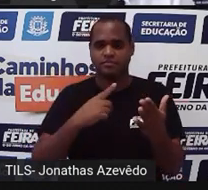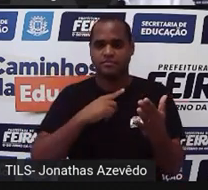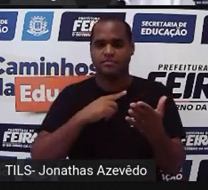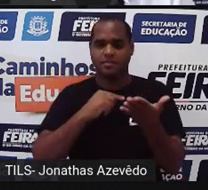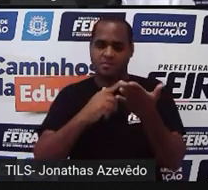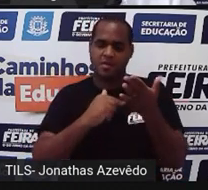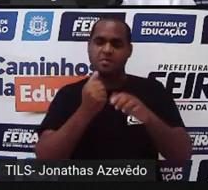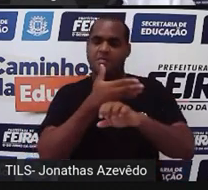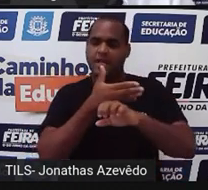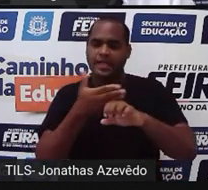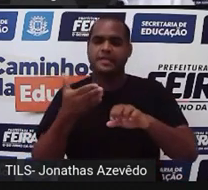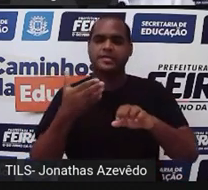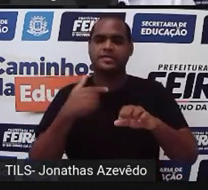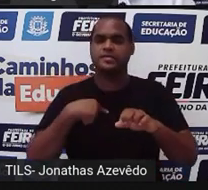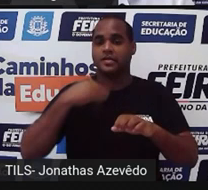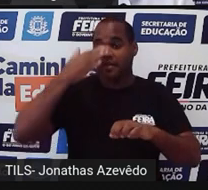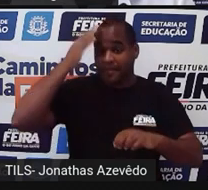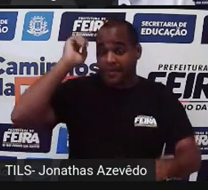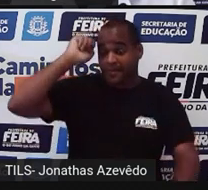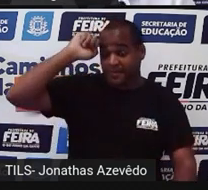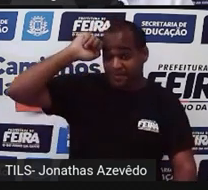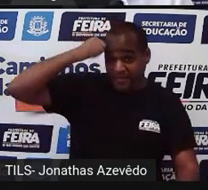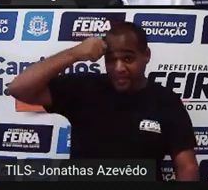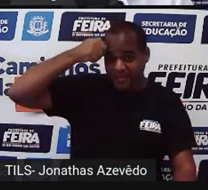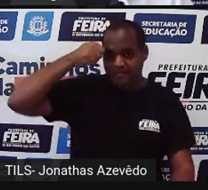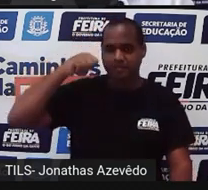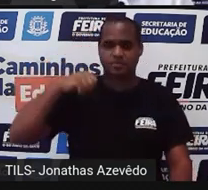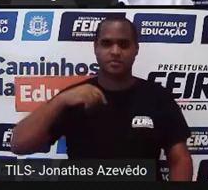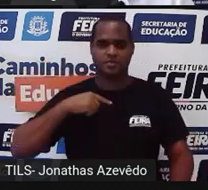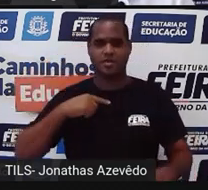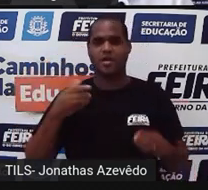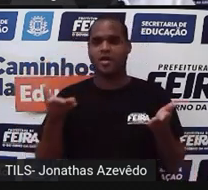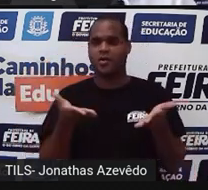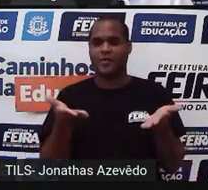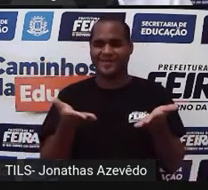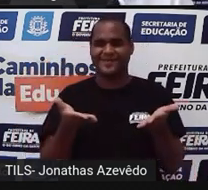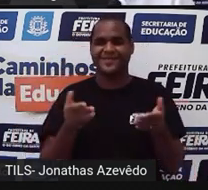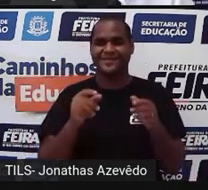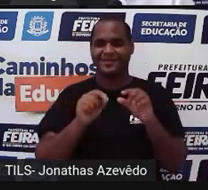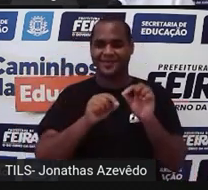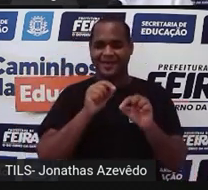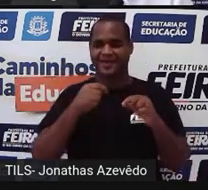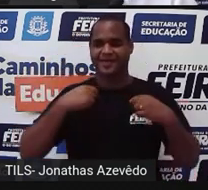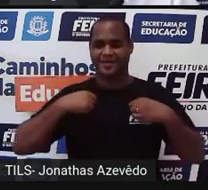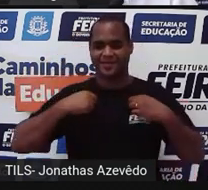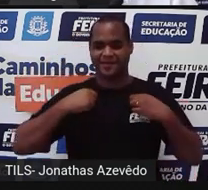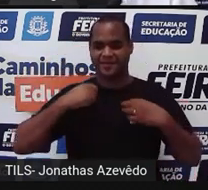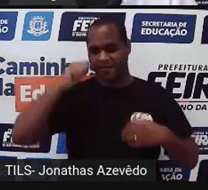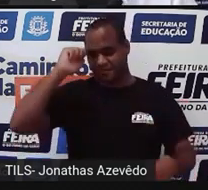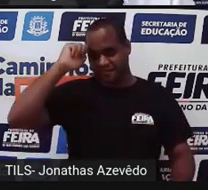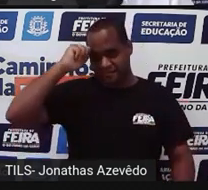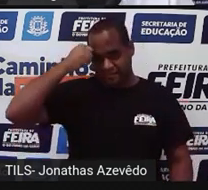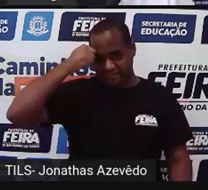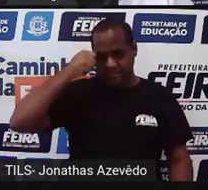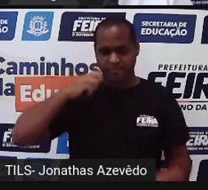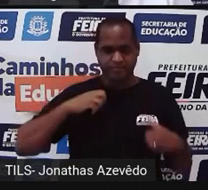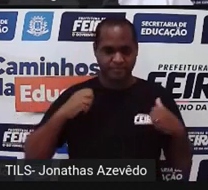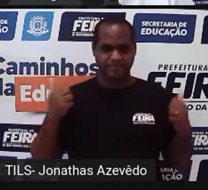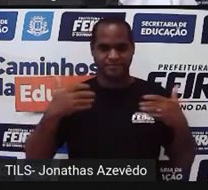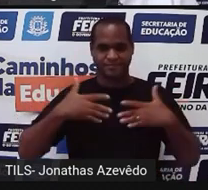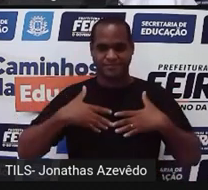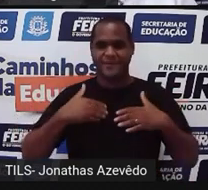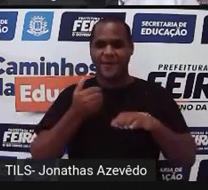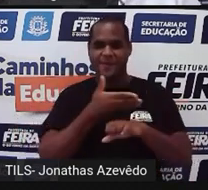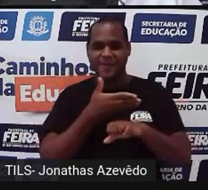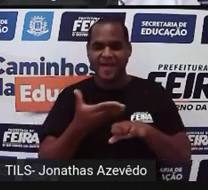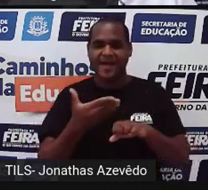pele branca, cabelo preto. Nesse momento, visto uma camisa preta, por cima um jaleco